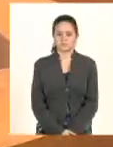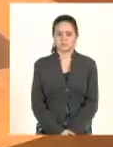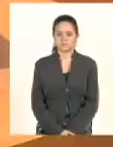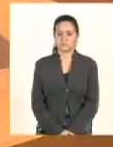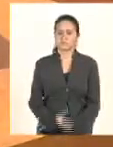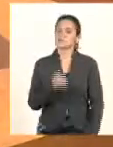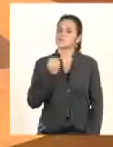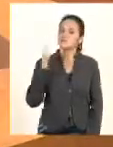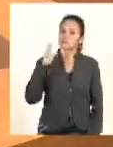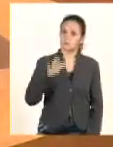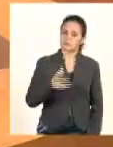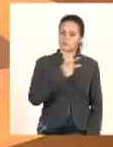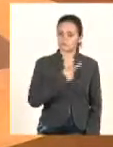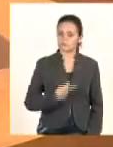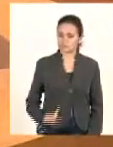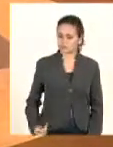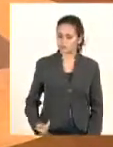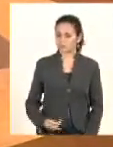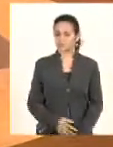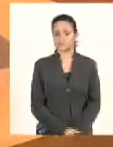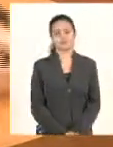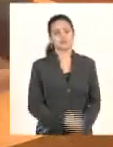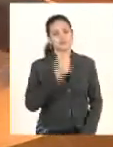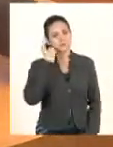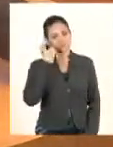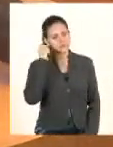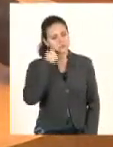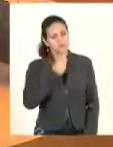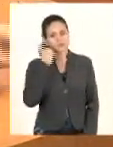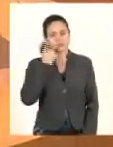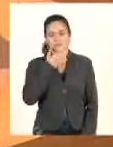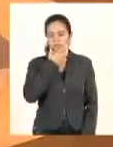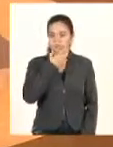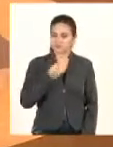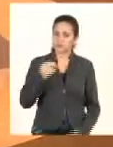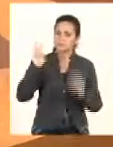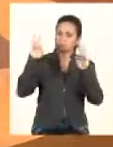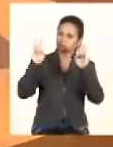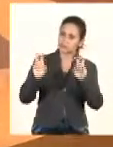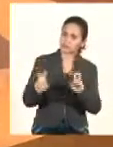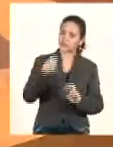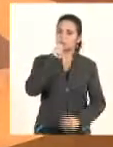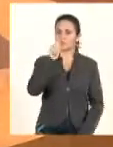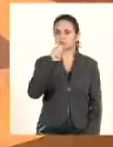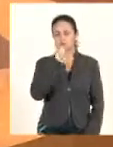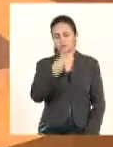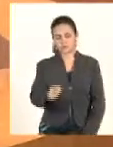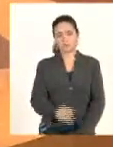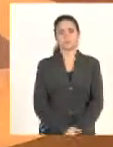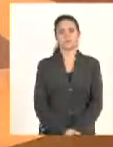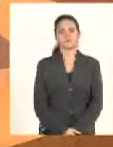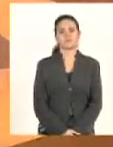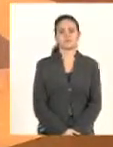Boa tarde, senhor presidente, deputadas, deputadas, galeria, imprensa. Senhor presidente,